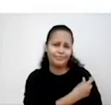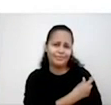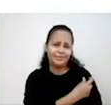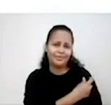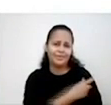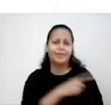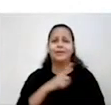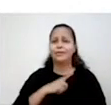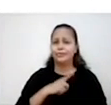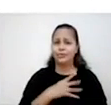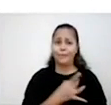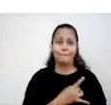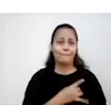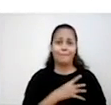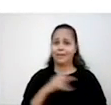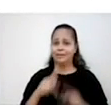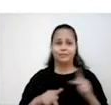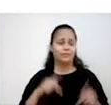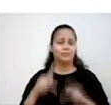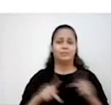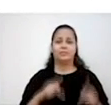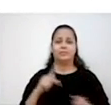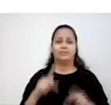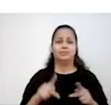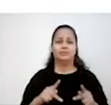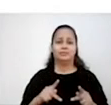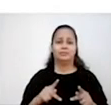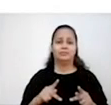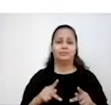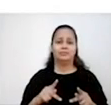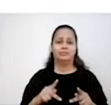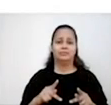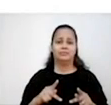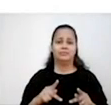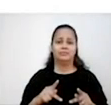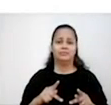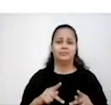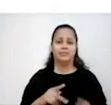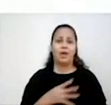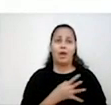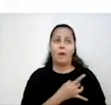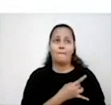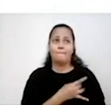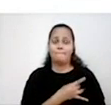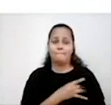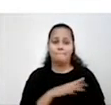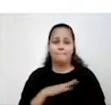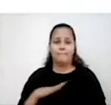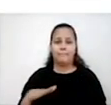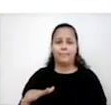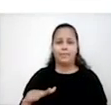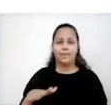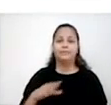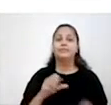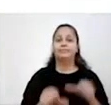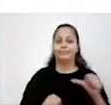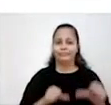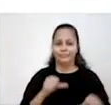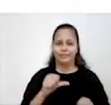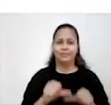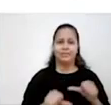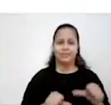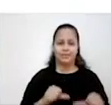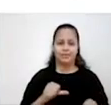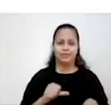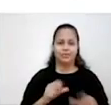era vacina. Existia um medo da população. Então, a tensão acumulada